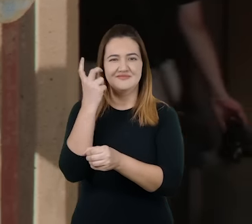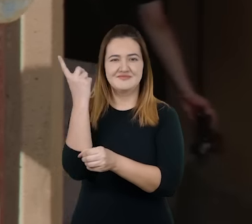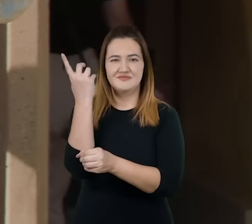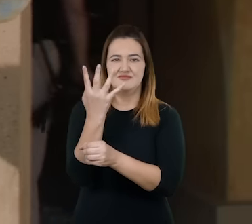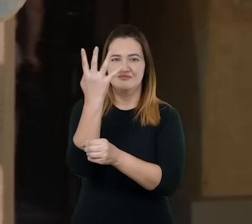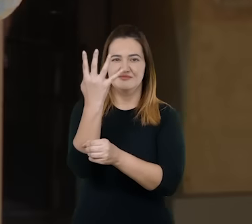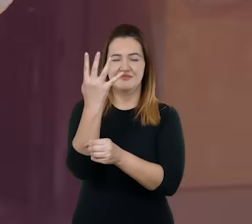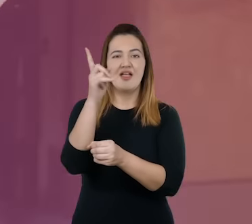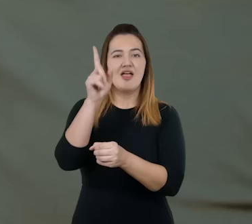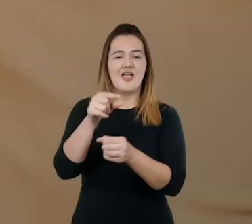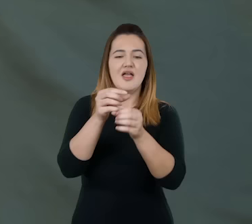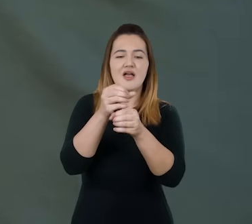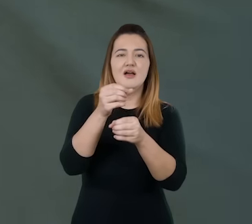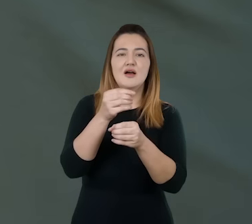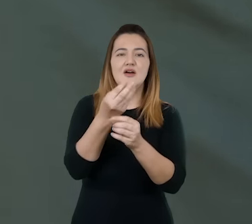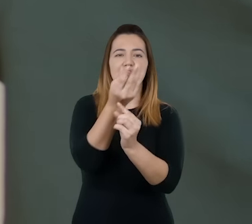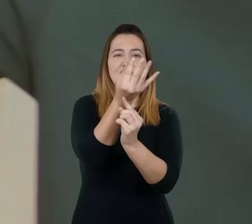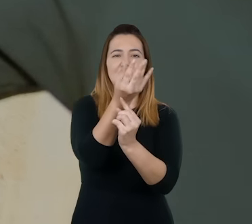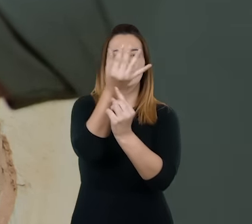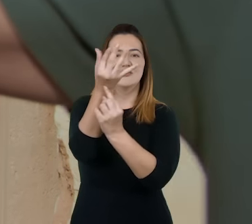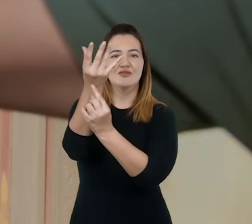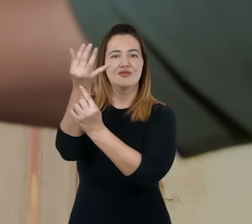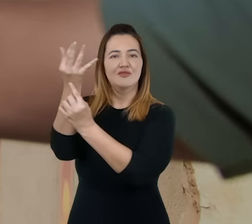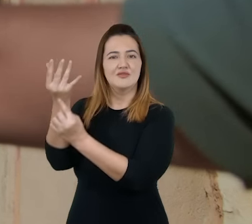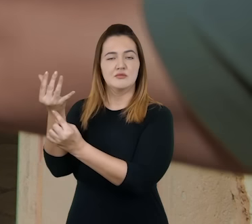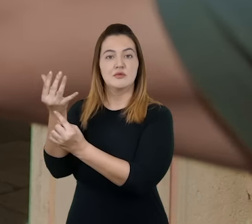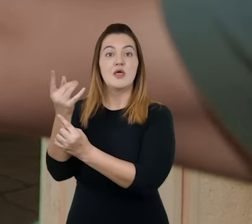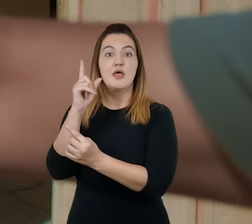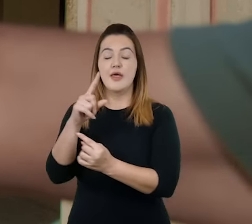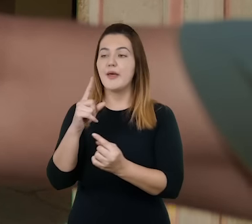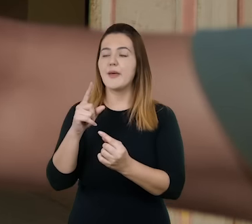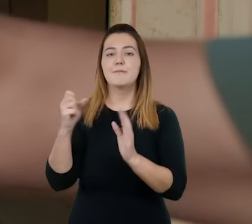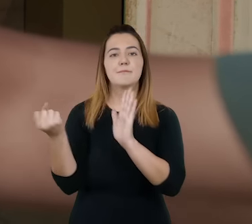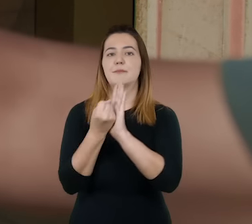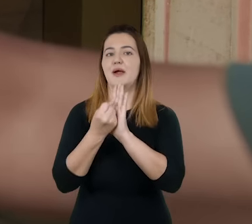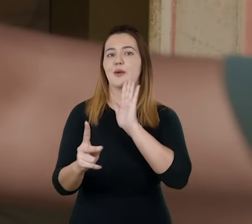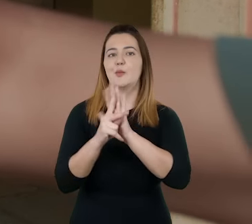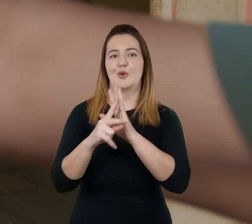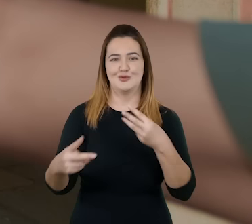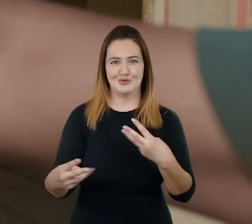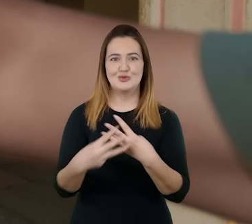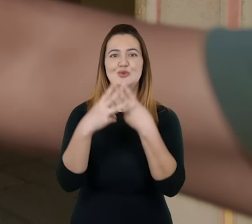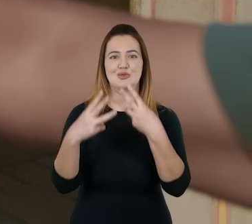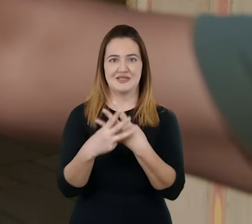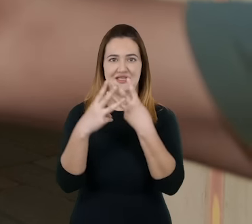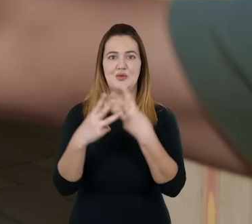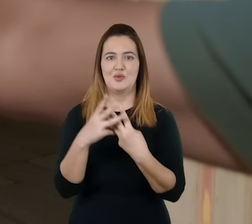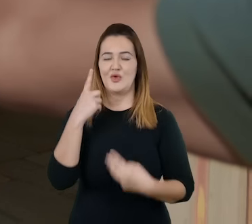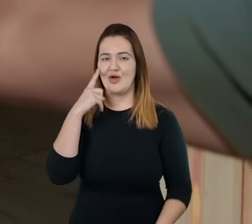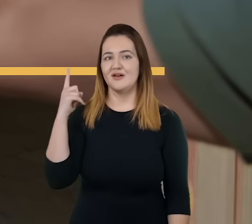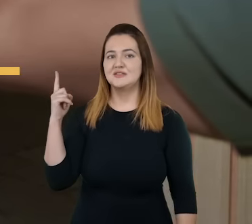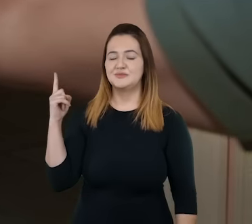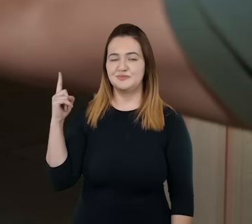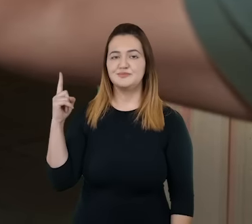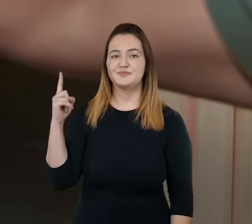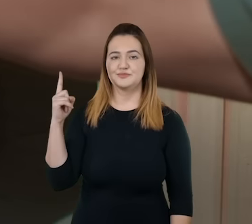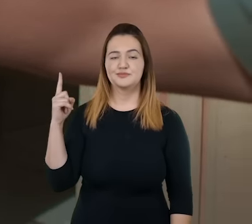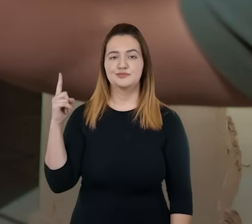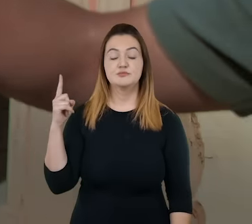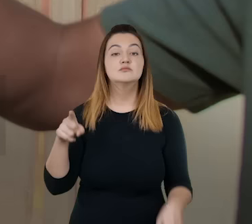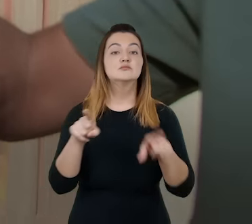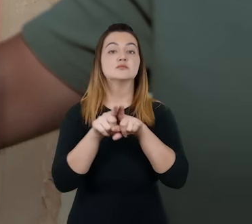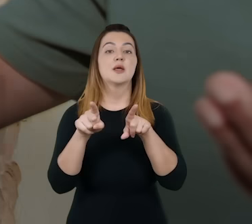ver. A menorá é justamente aquele candelabro que marca os judeus de maneira muito clara. Você tem a menorá aqui esculpida